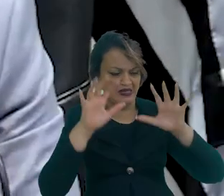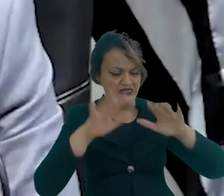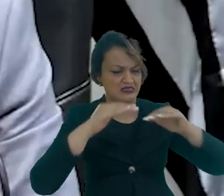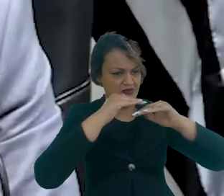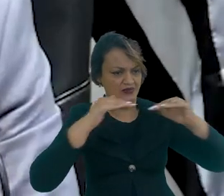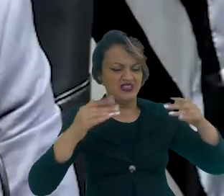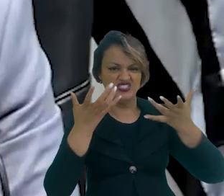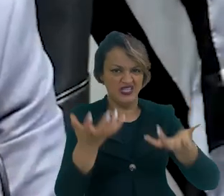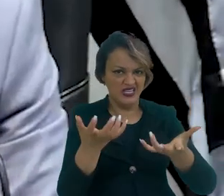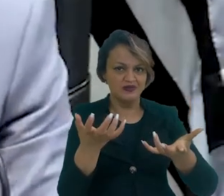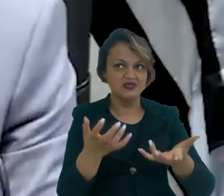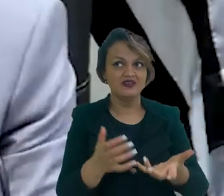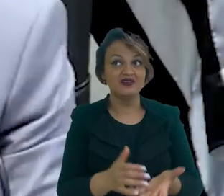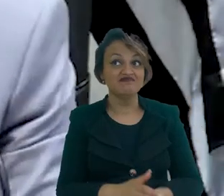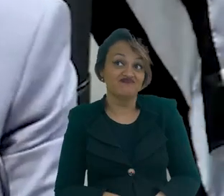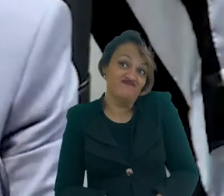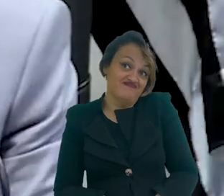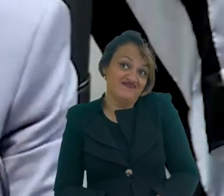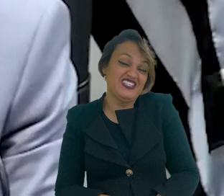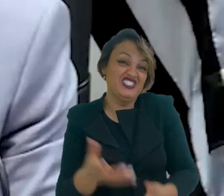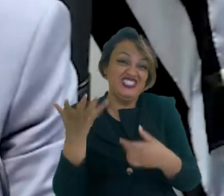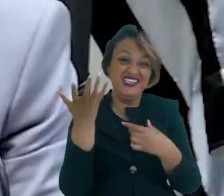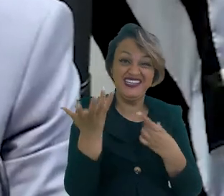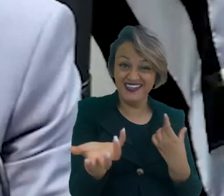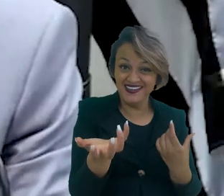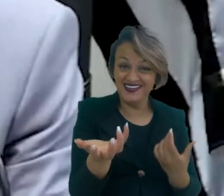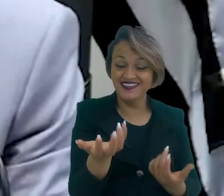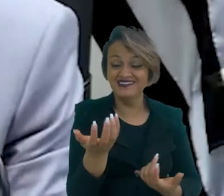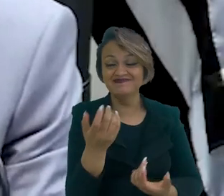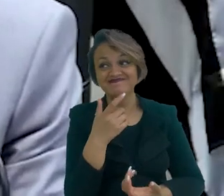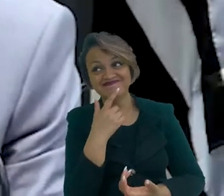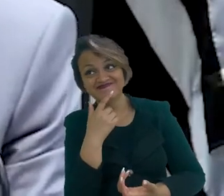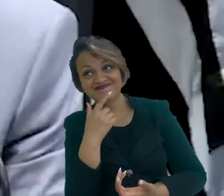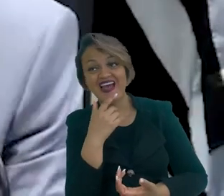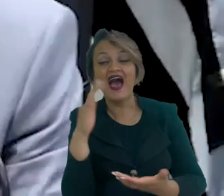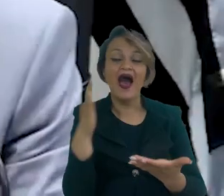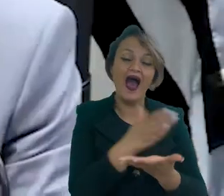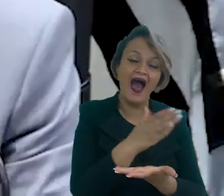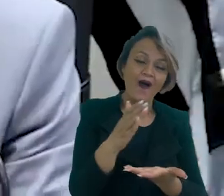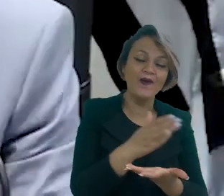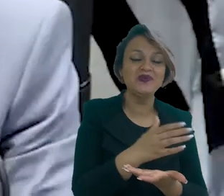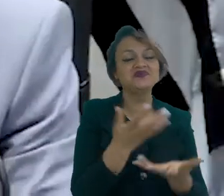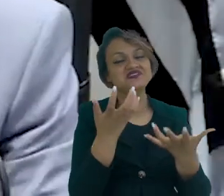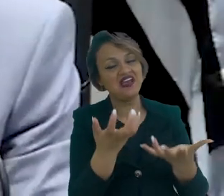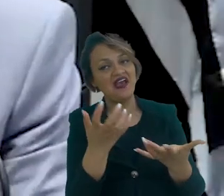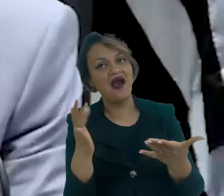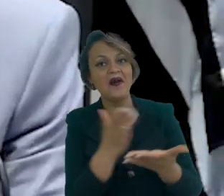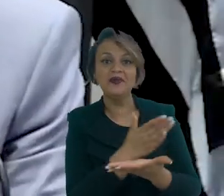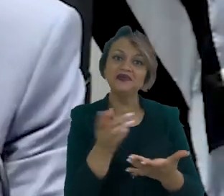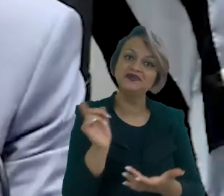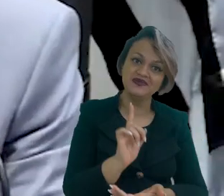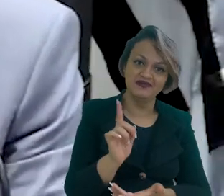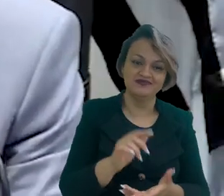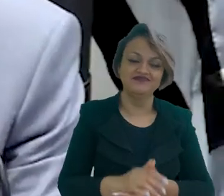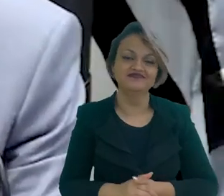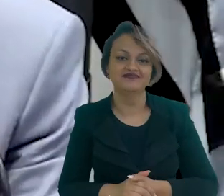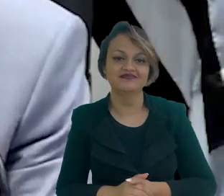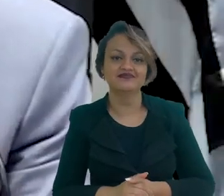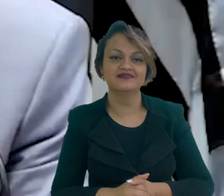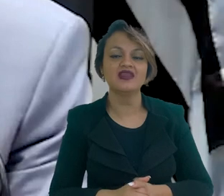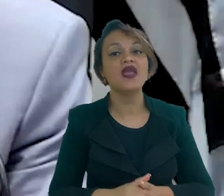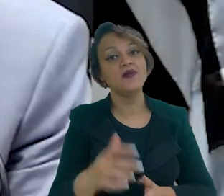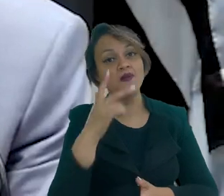queremos essa estabilidade sinceramente essa é uma resposta que vale milhões eu penso que eu penso que muitos